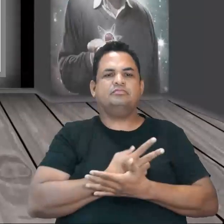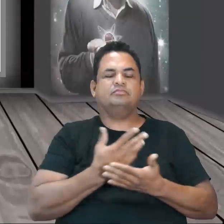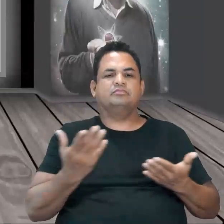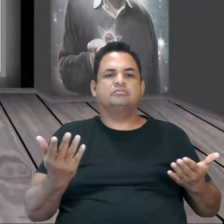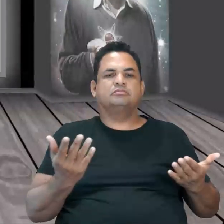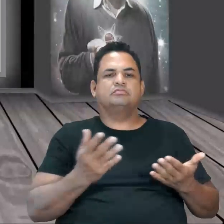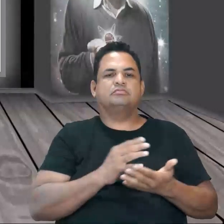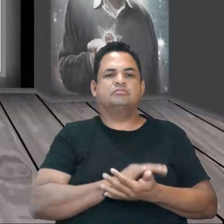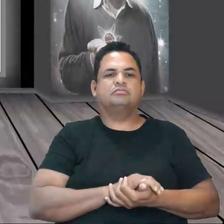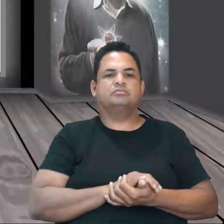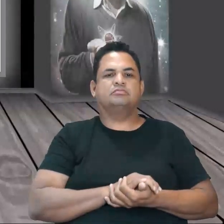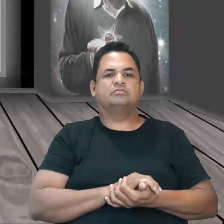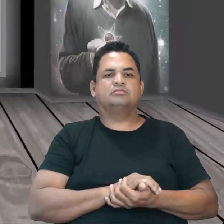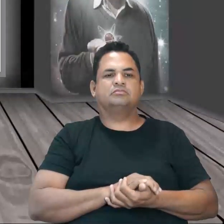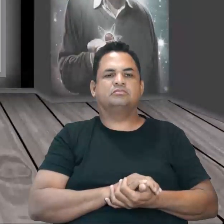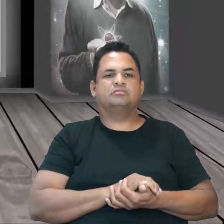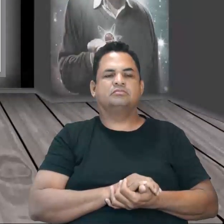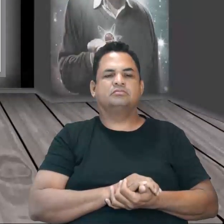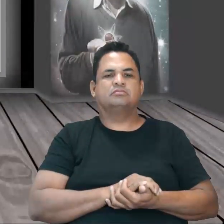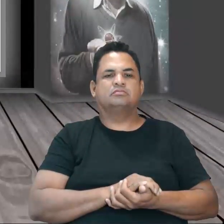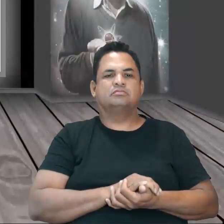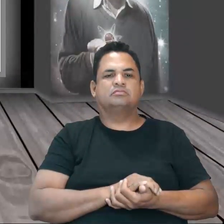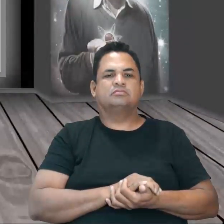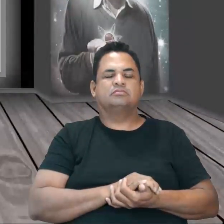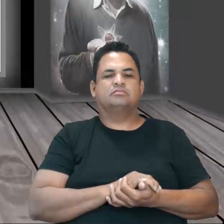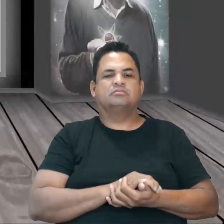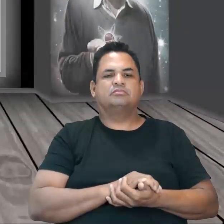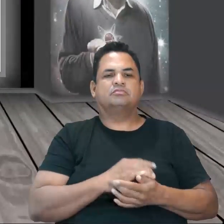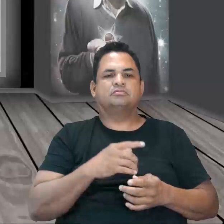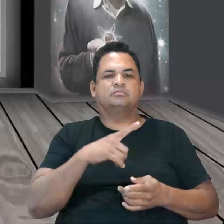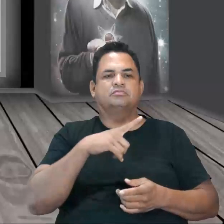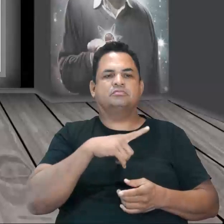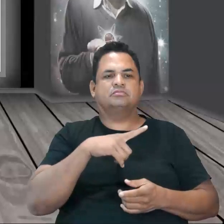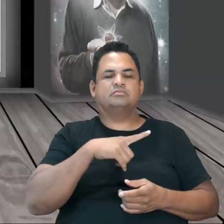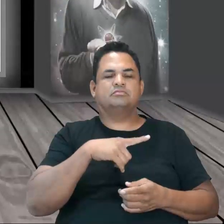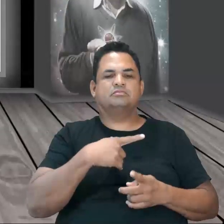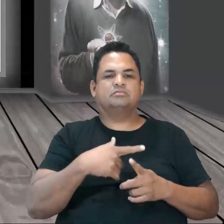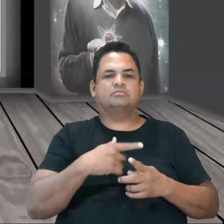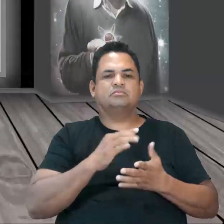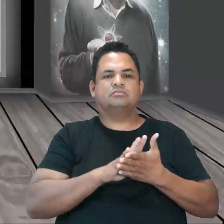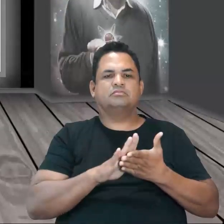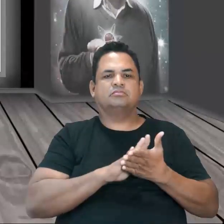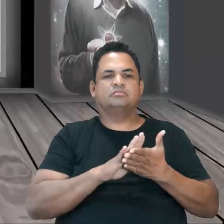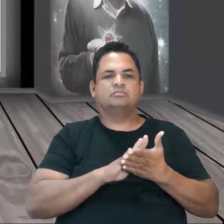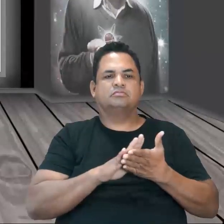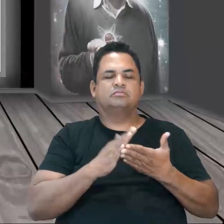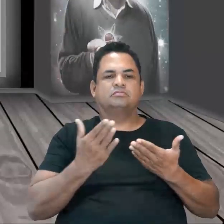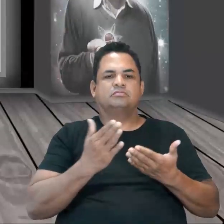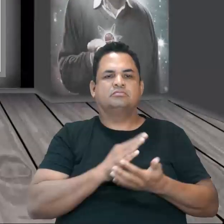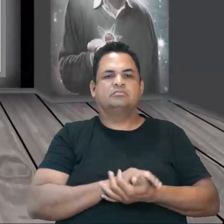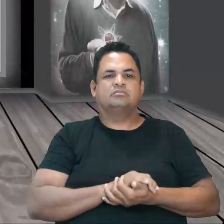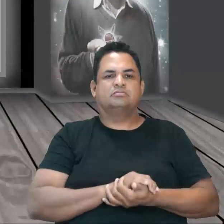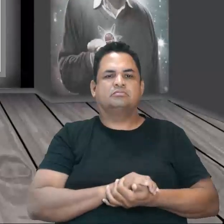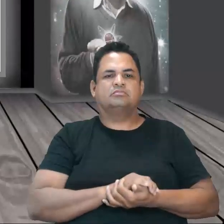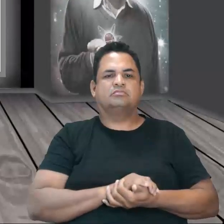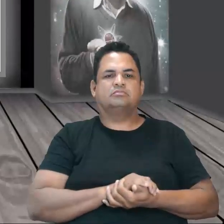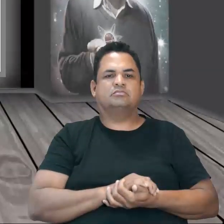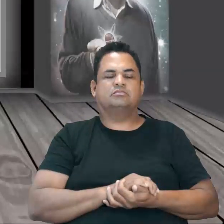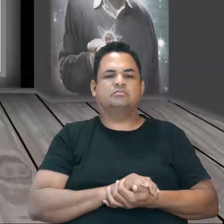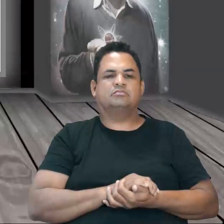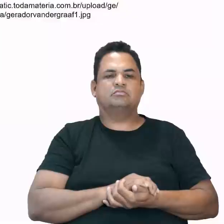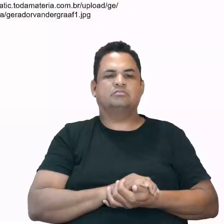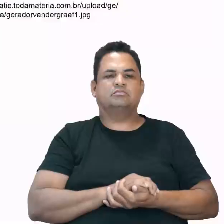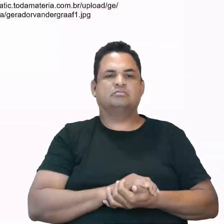exatamente isso. Justamente. Por ter, aí pensar... Aí é por atrito, no caso, né? Quanto mais escovar, aí não adianta. Mas beleza, vamos continuar